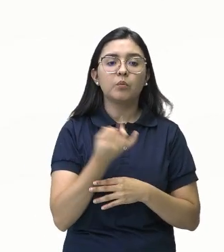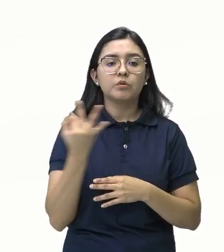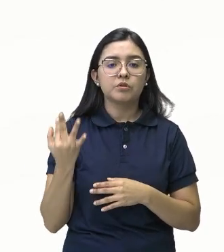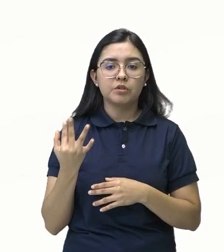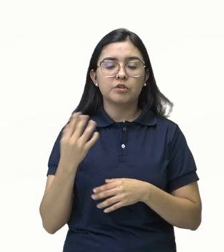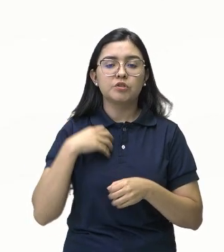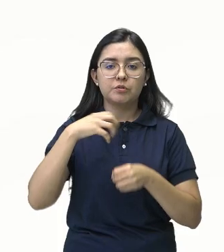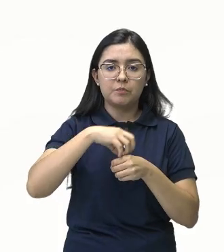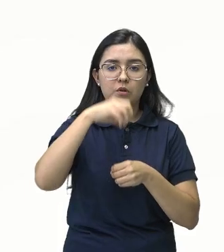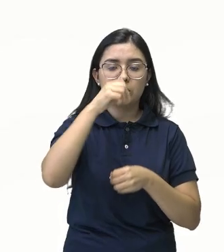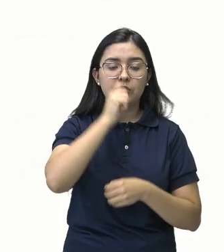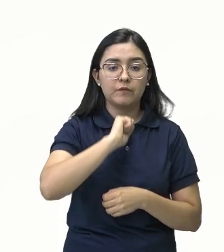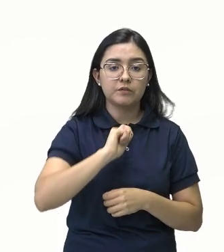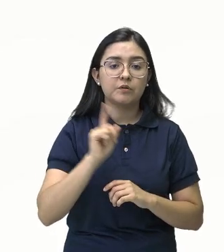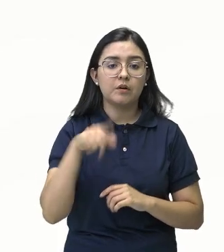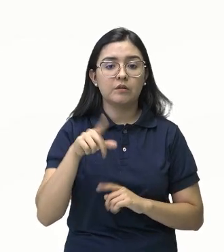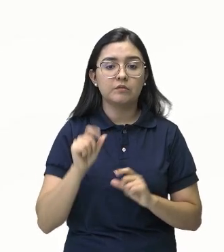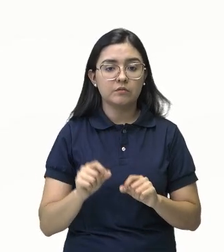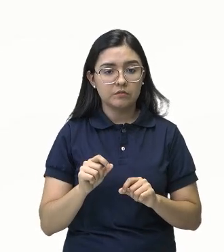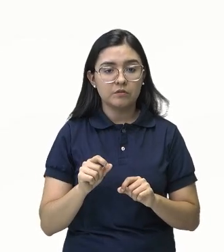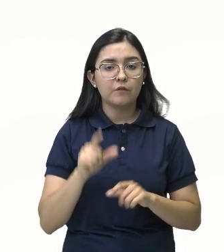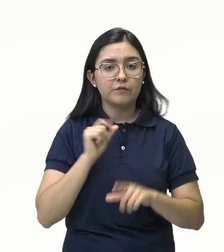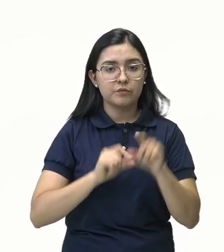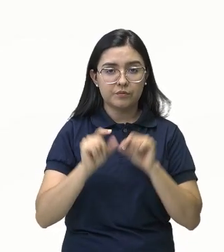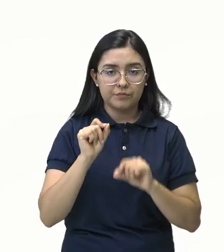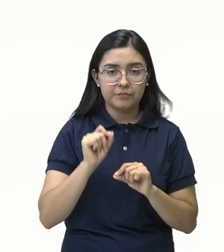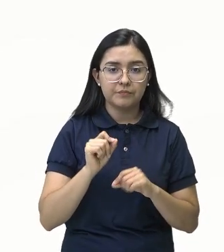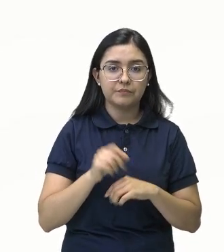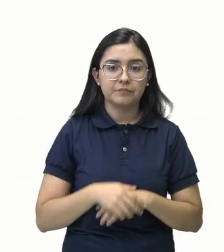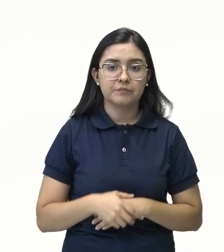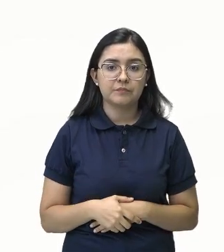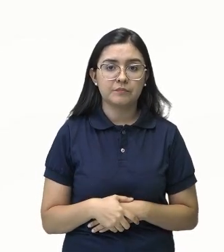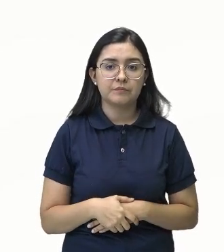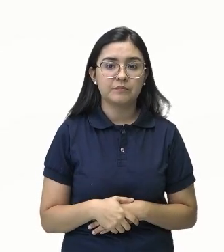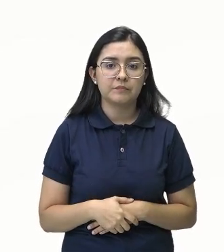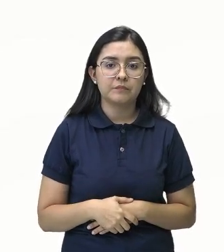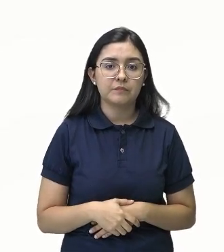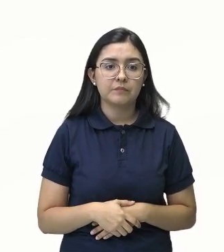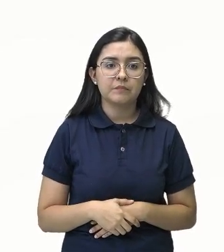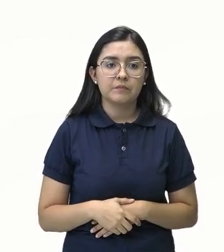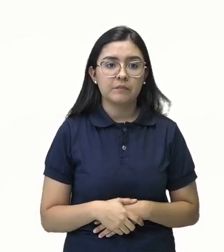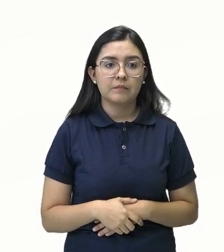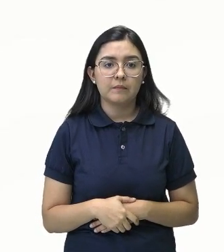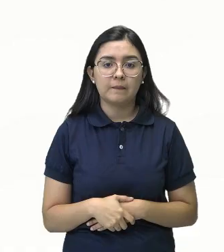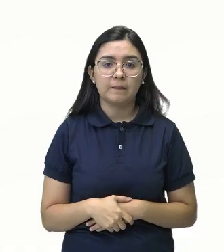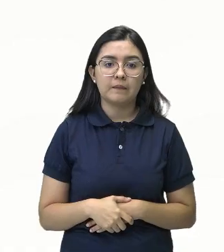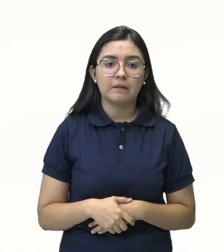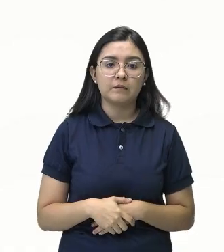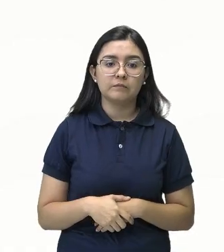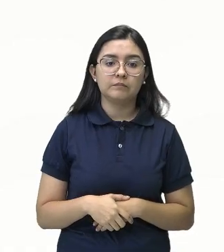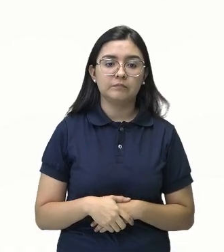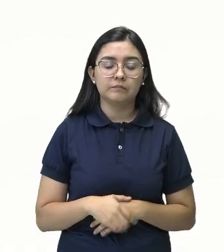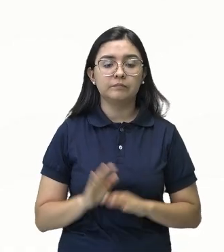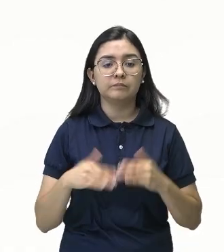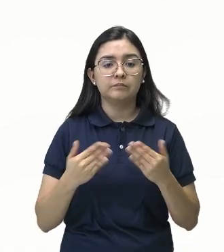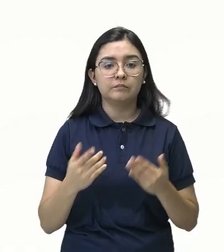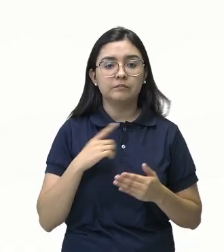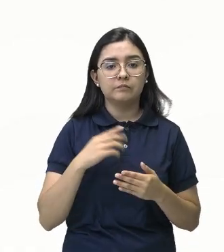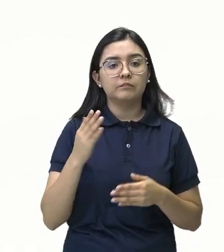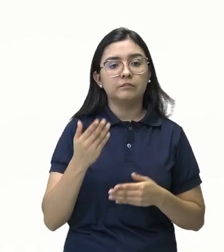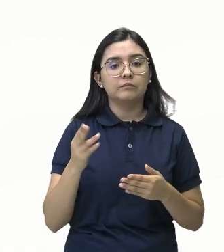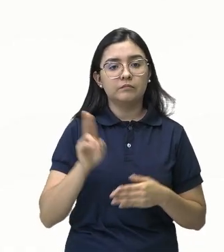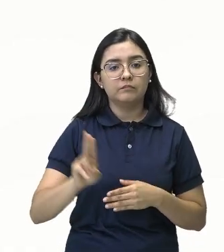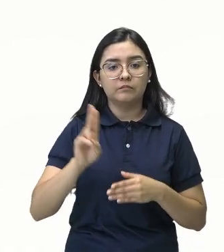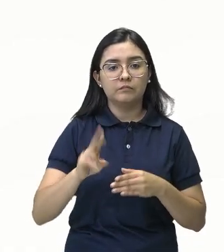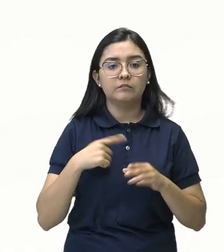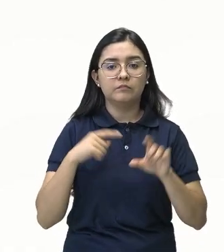de bola de sorvete ali, que é o que eu vou selecionar. Tá bom? Então, a gente vai aplicar aqui na